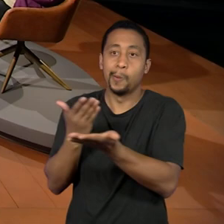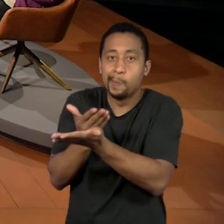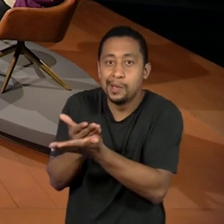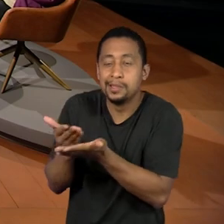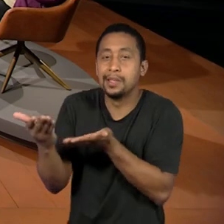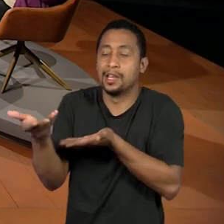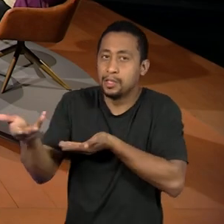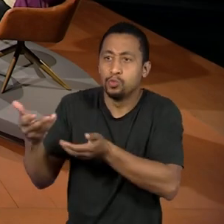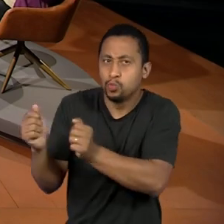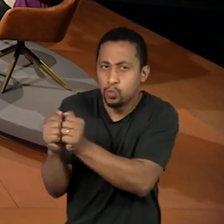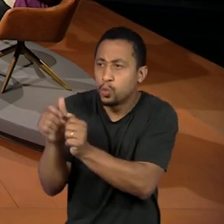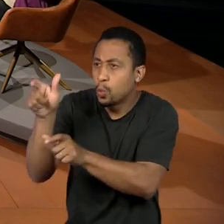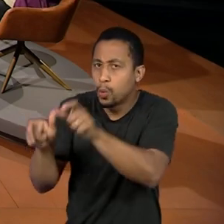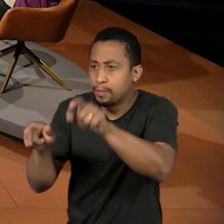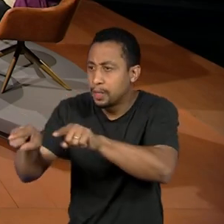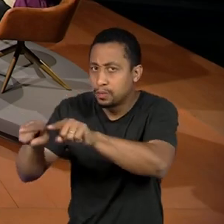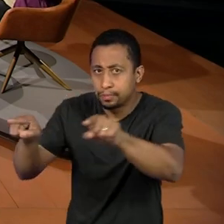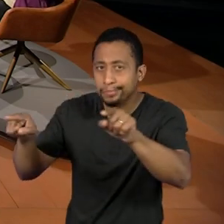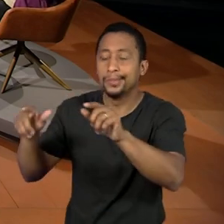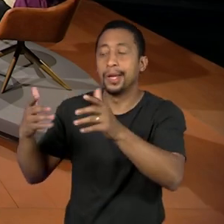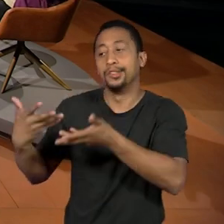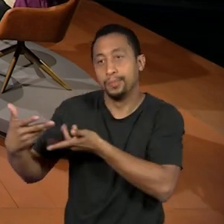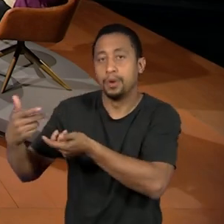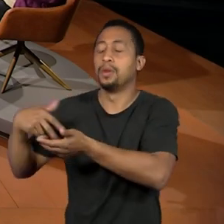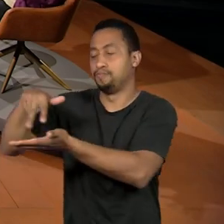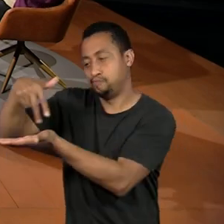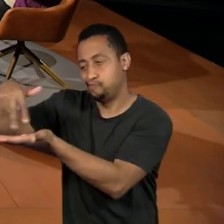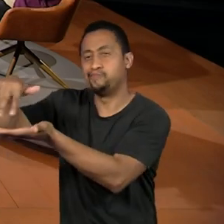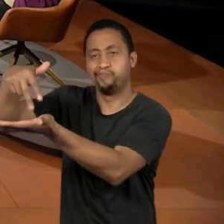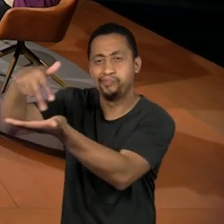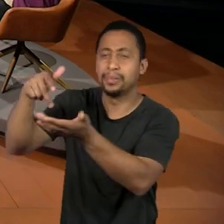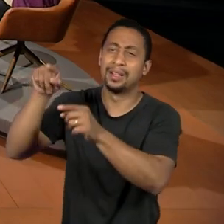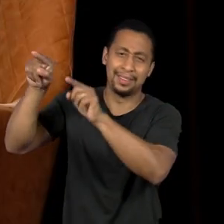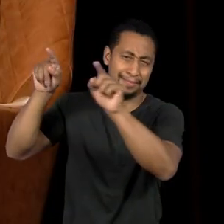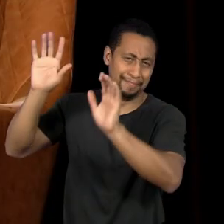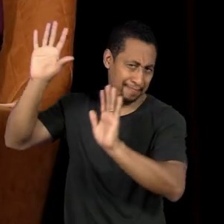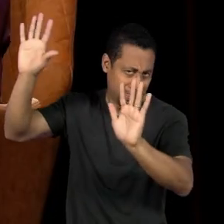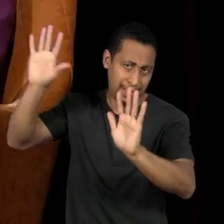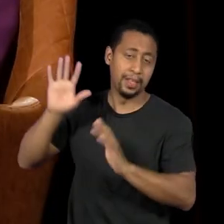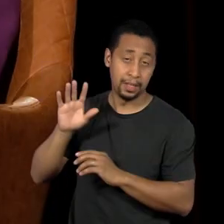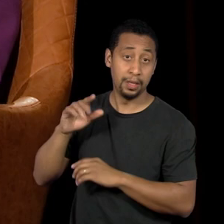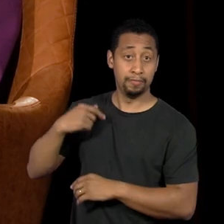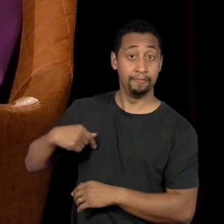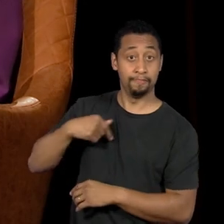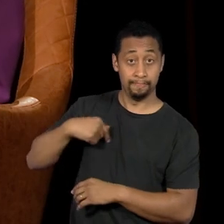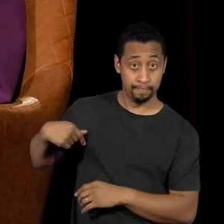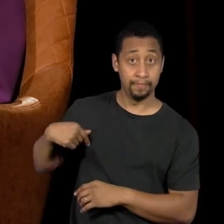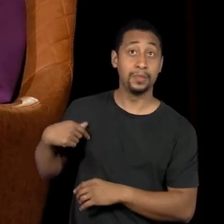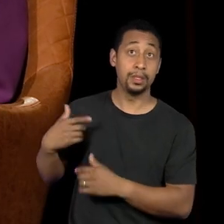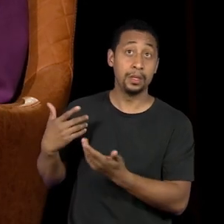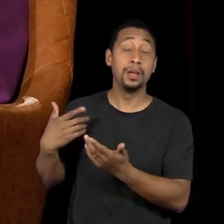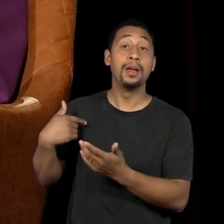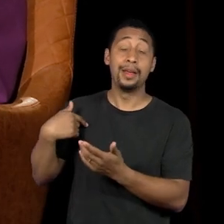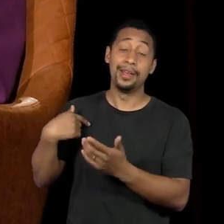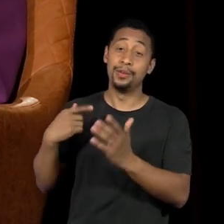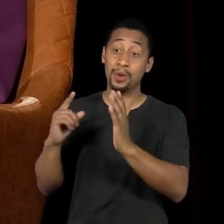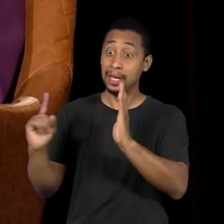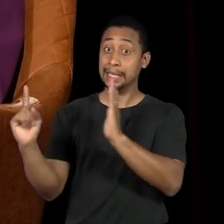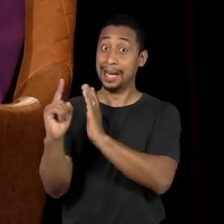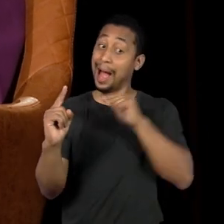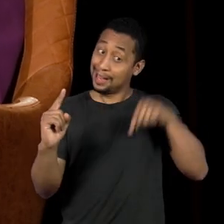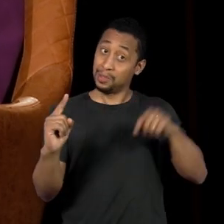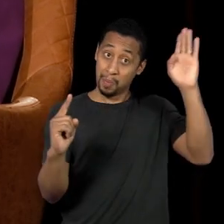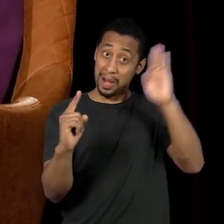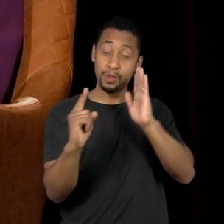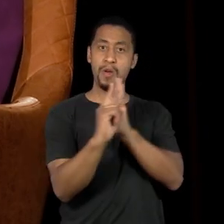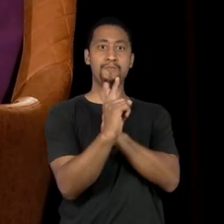e não sei quem, Romeu Julieta, lá no Rio de Janeiro, eu fui para o último lugar da fila de